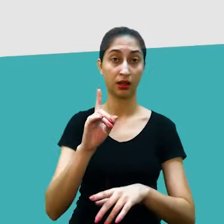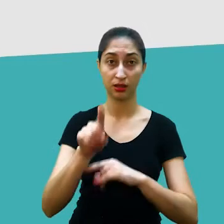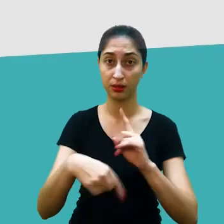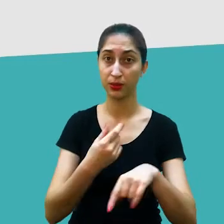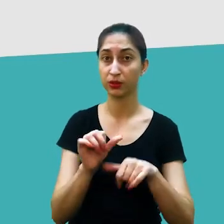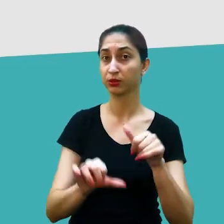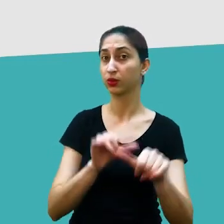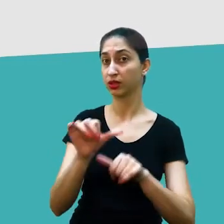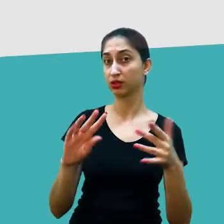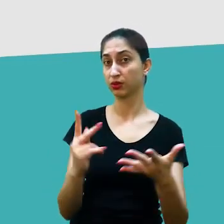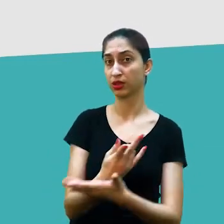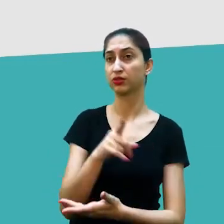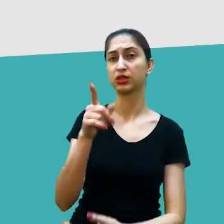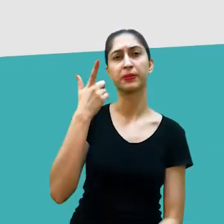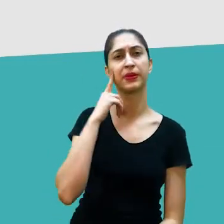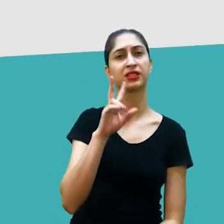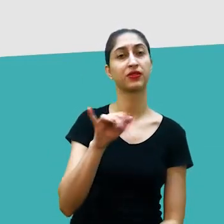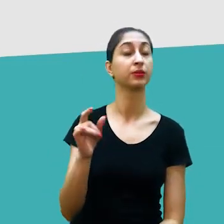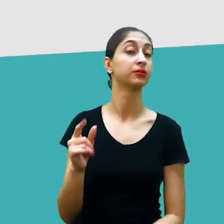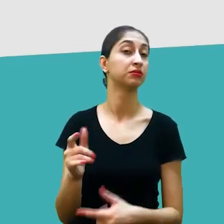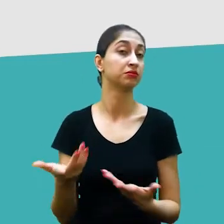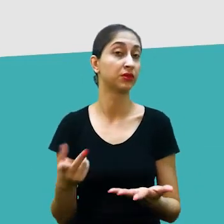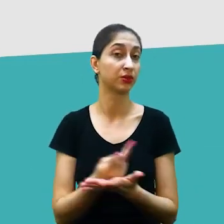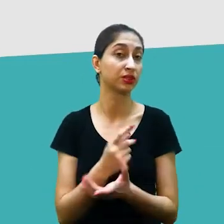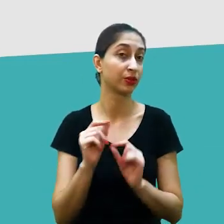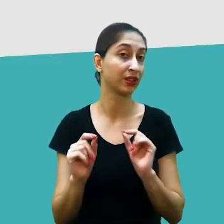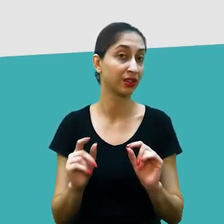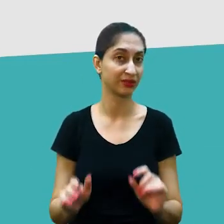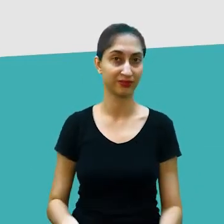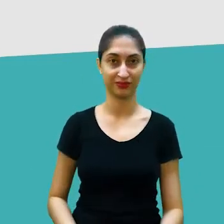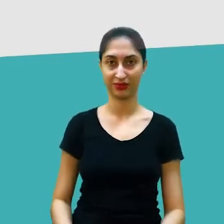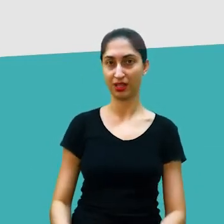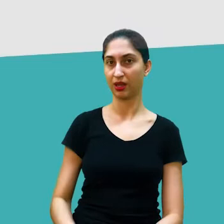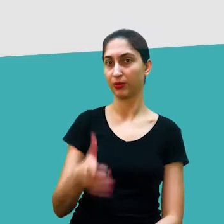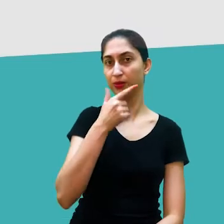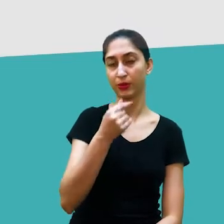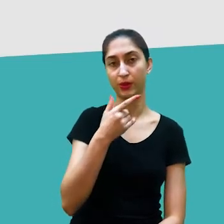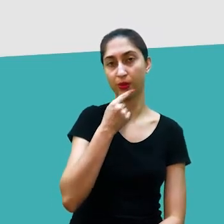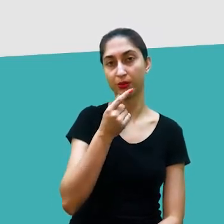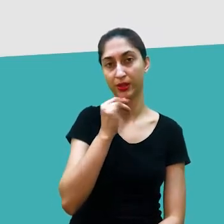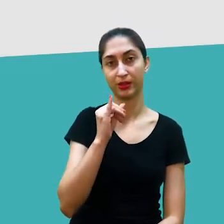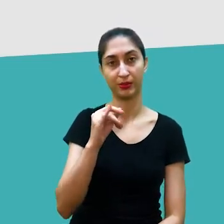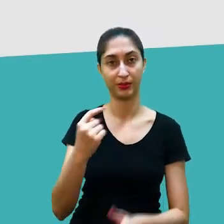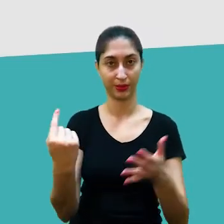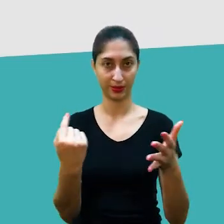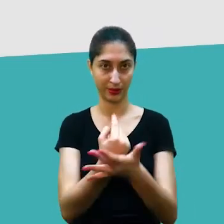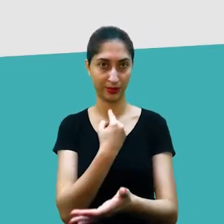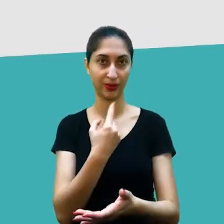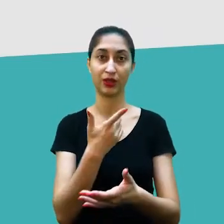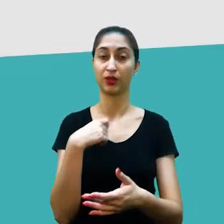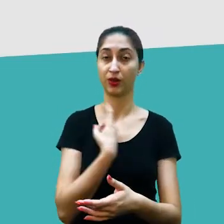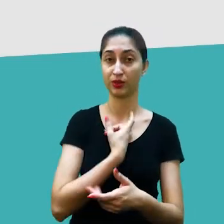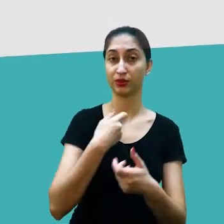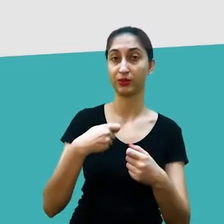que você pensa que vai acontecer? E ele me respondeu, né, qual é a ação que você entende que é necessária fazer para a gente melhorar?